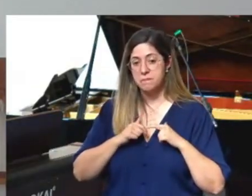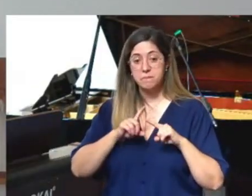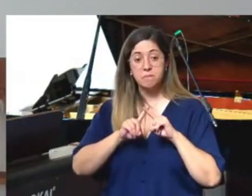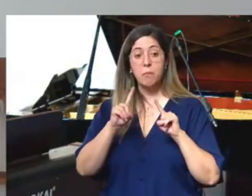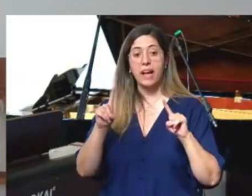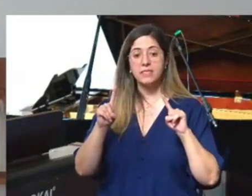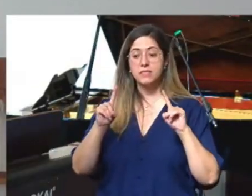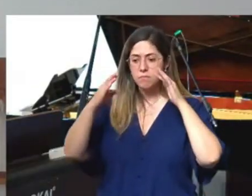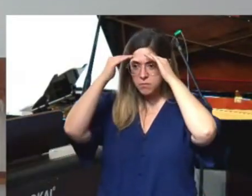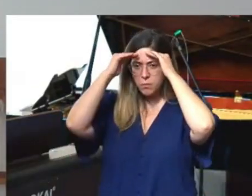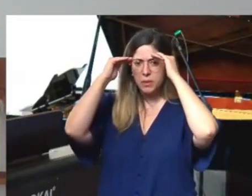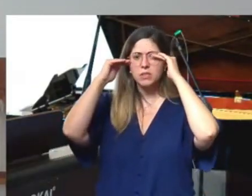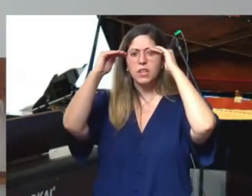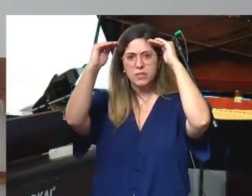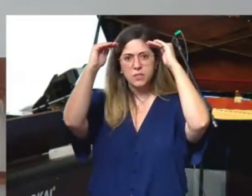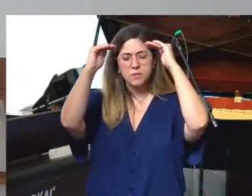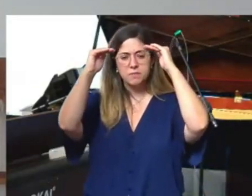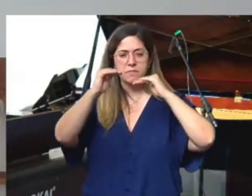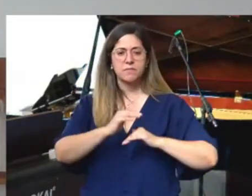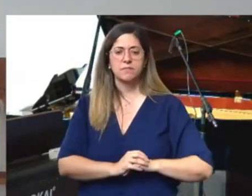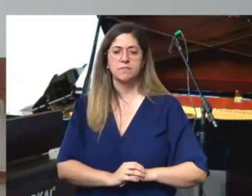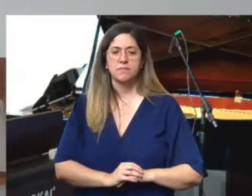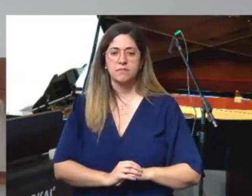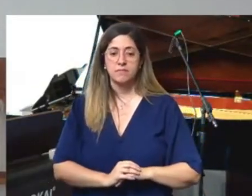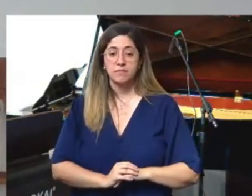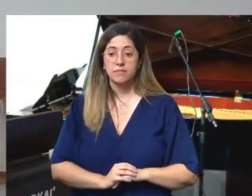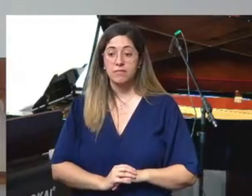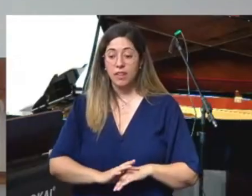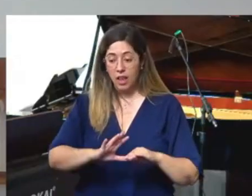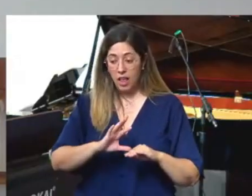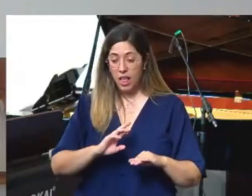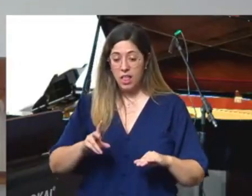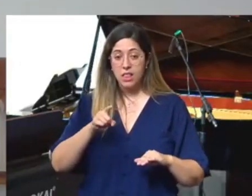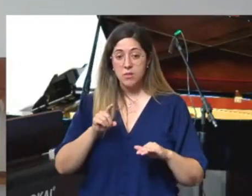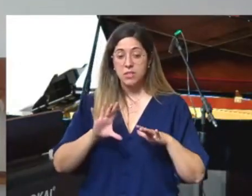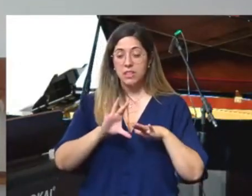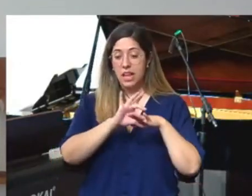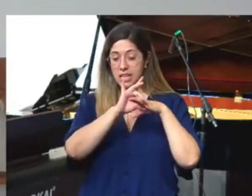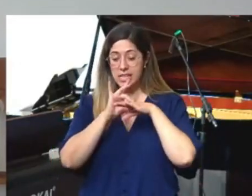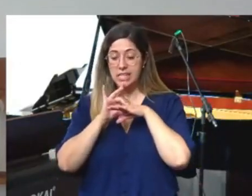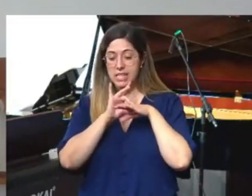sejam obedientes, para que o Senhor de vocês tenha